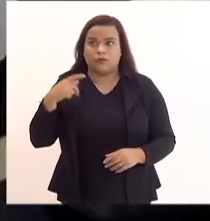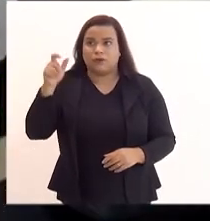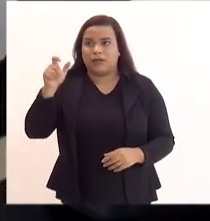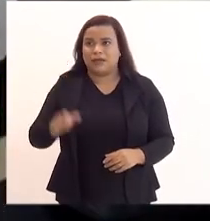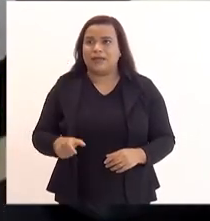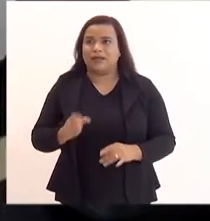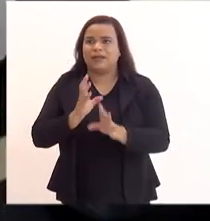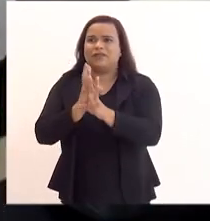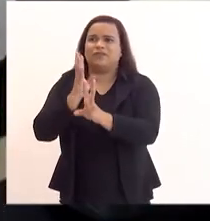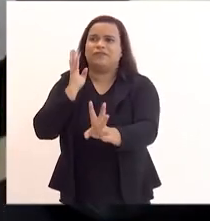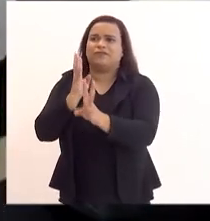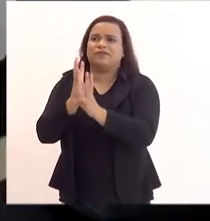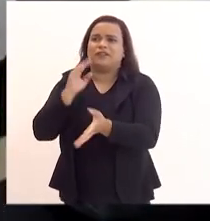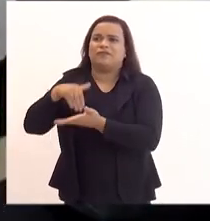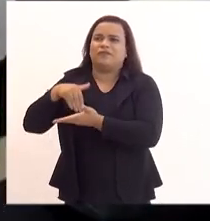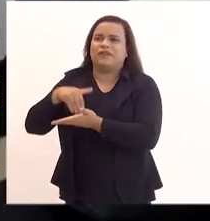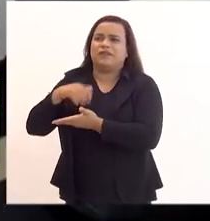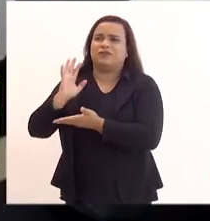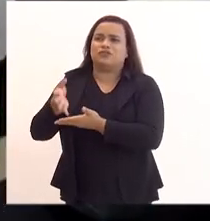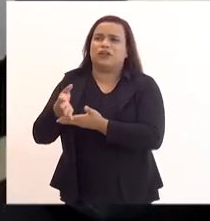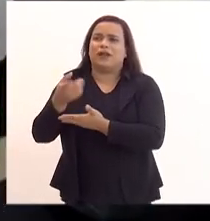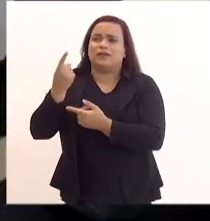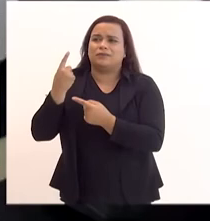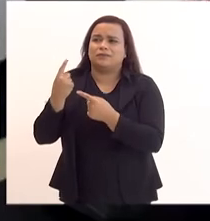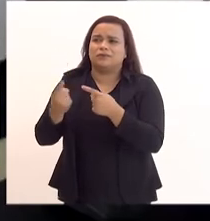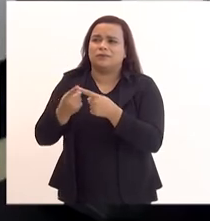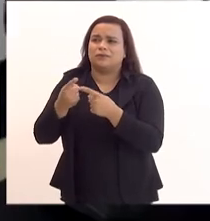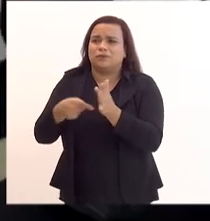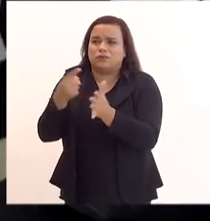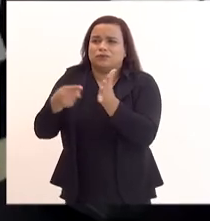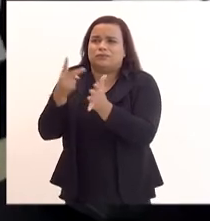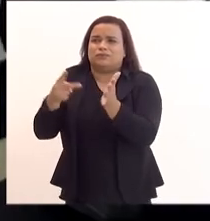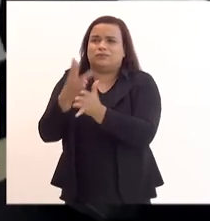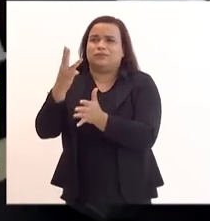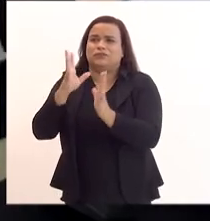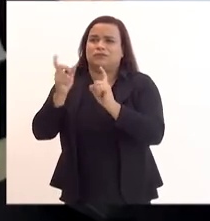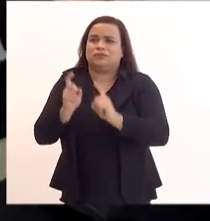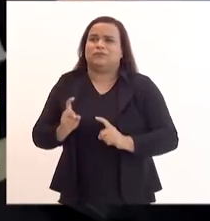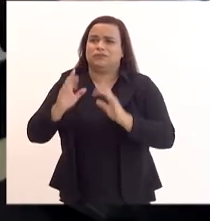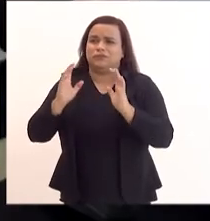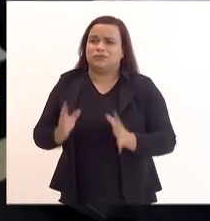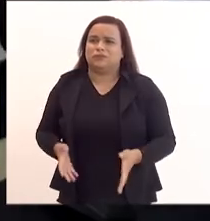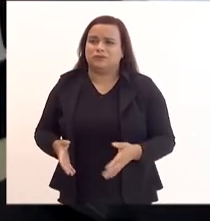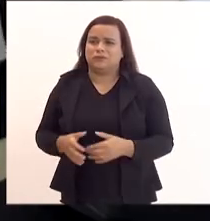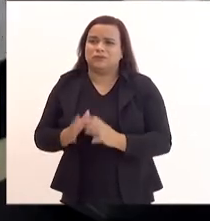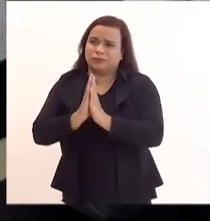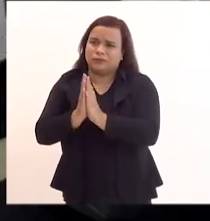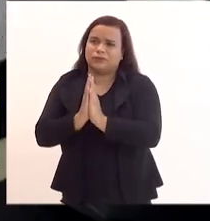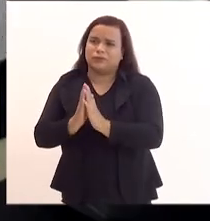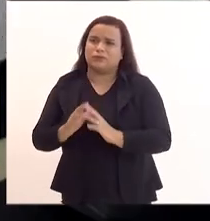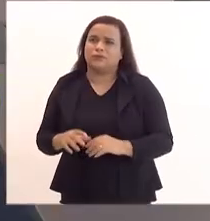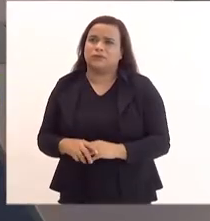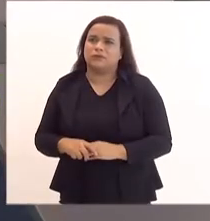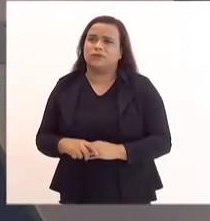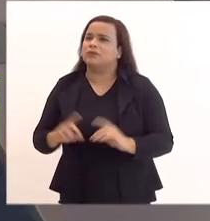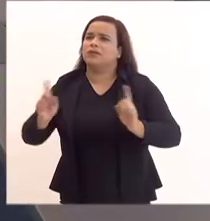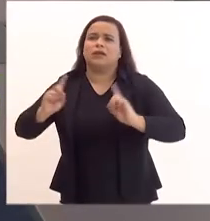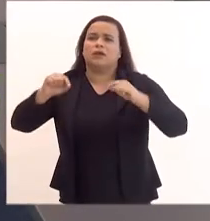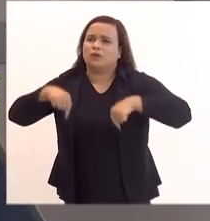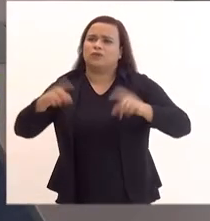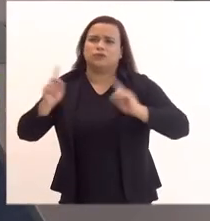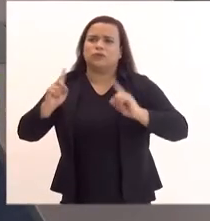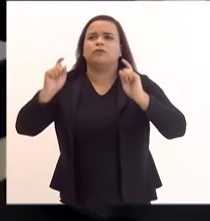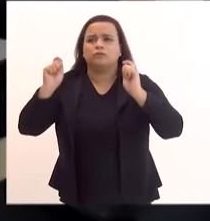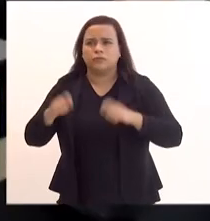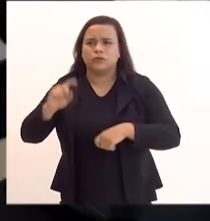fila há 3 reuniões Vamos consecutivas. Votar. Por favor, obrigado. Quer votar, deputado? Podemos votar? Não, pode deixar,